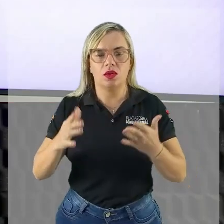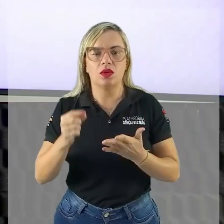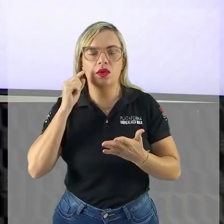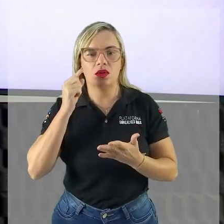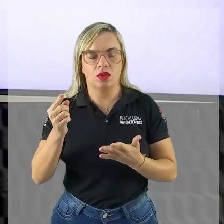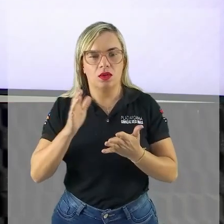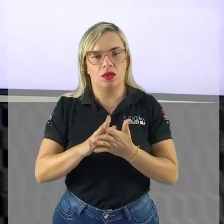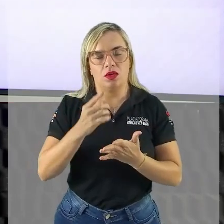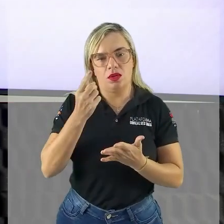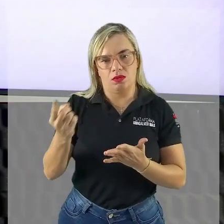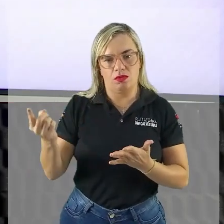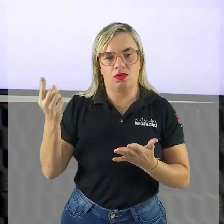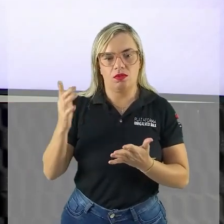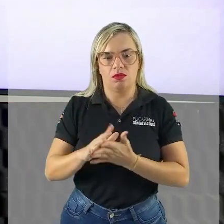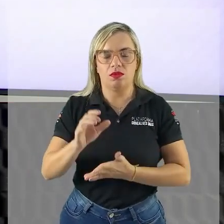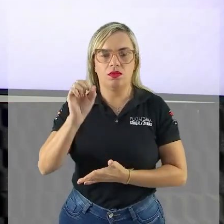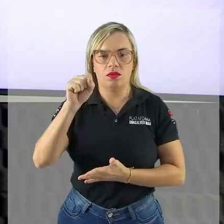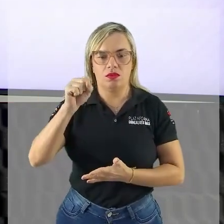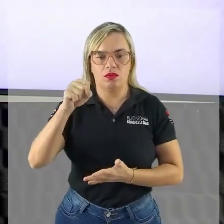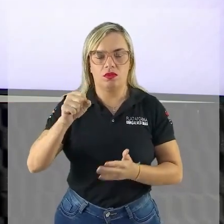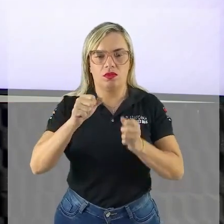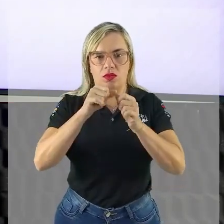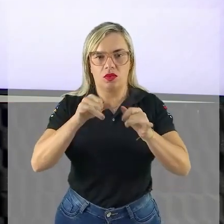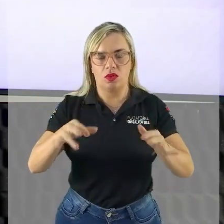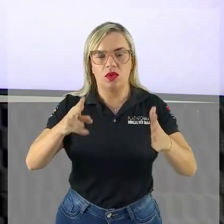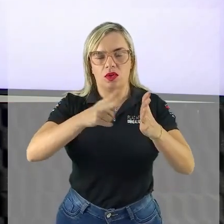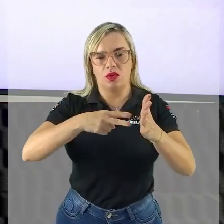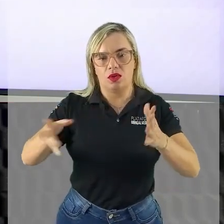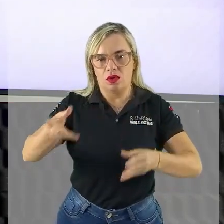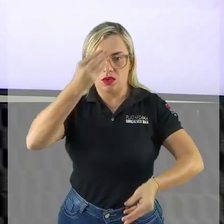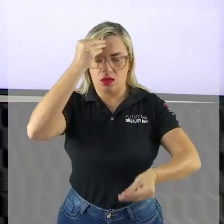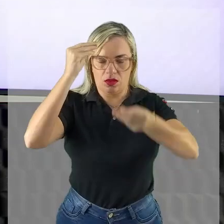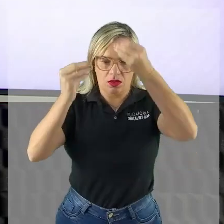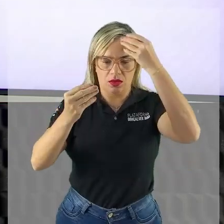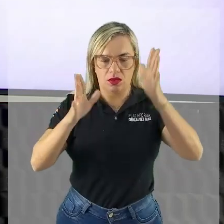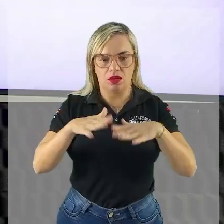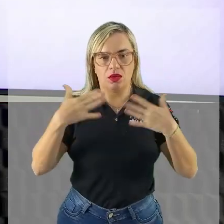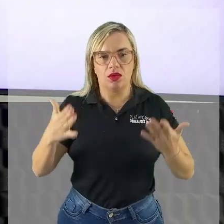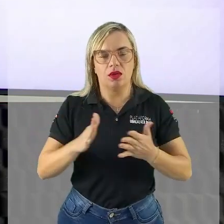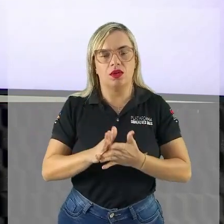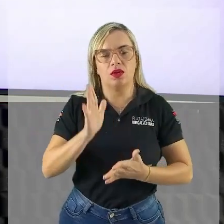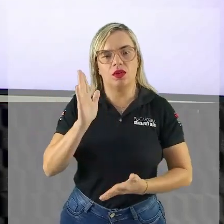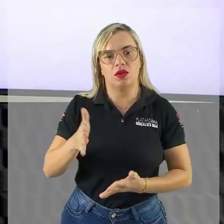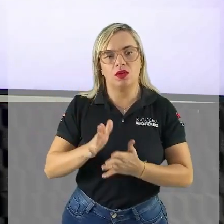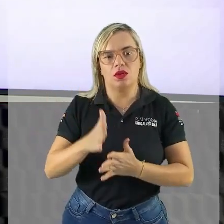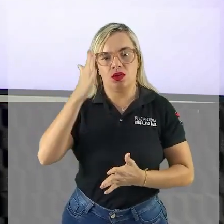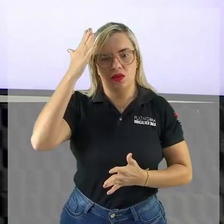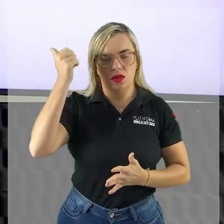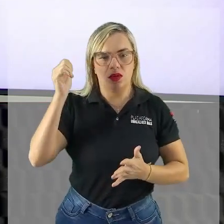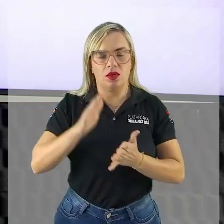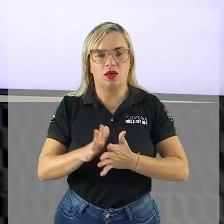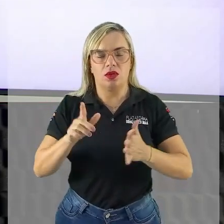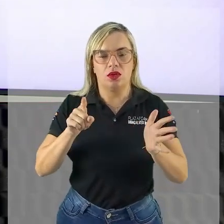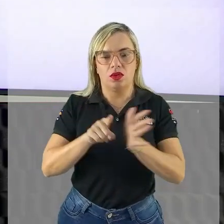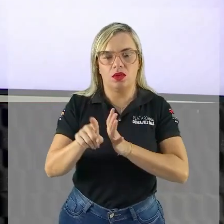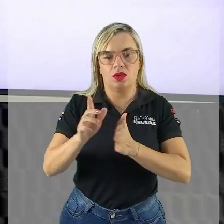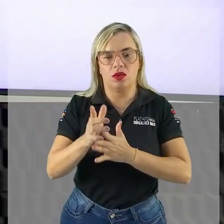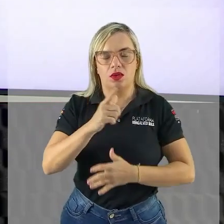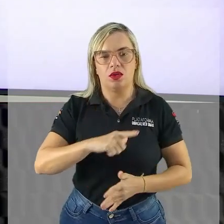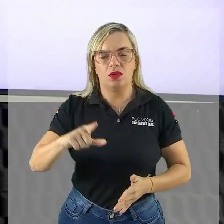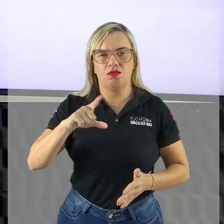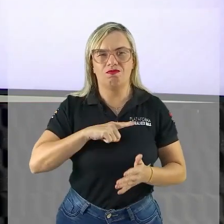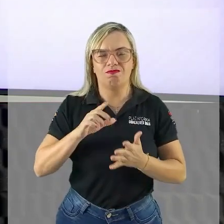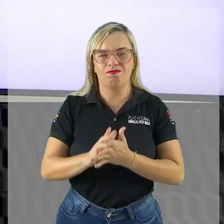opções é necessário sim ter um vasto vocabulário, tá? Então, eu sei que já tem a pergunta bem aí, tem um ponto